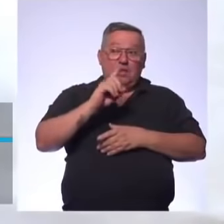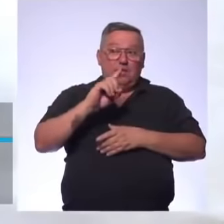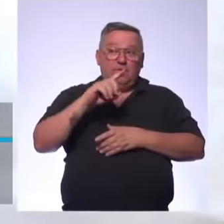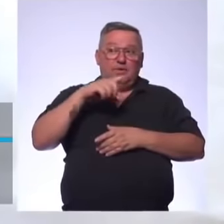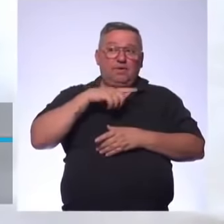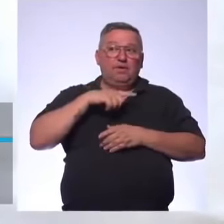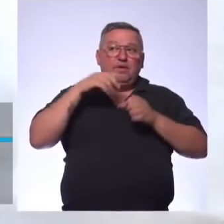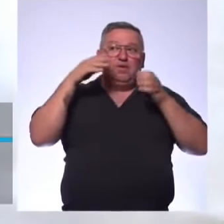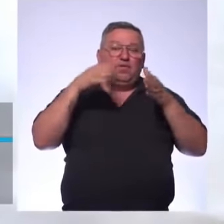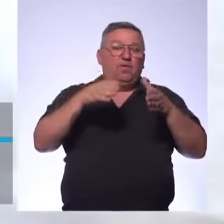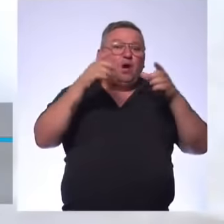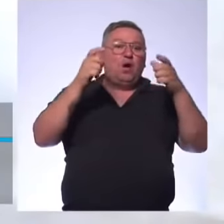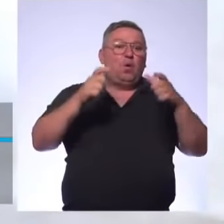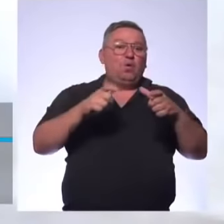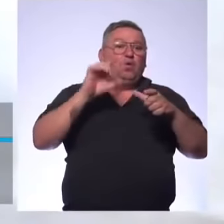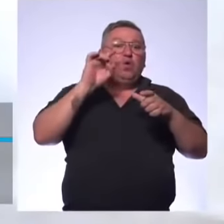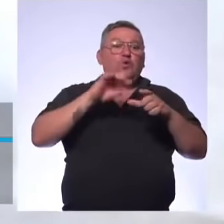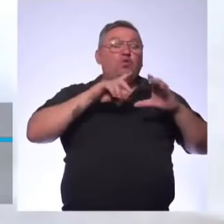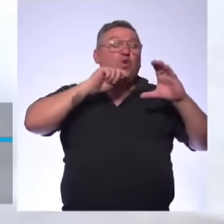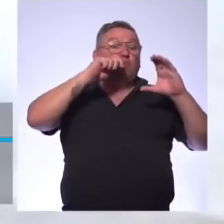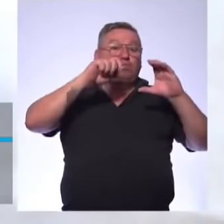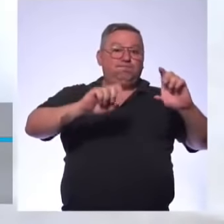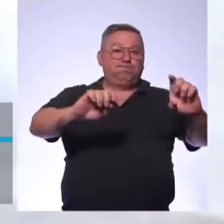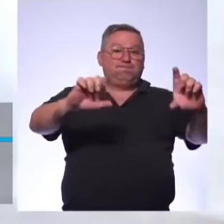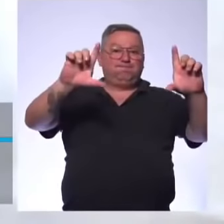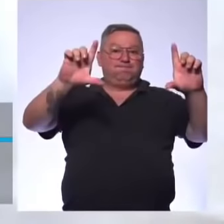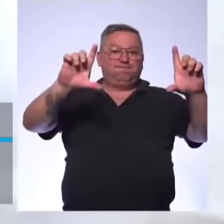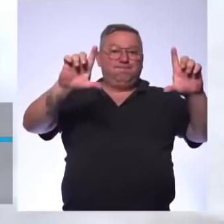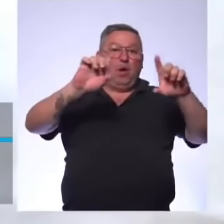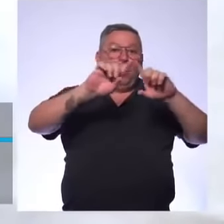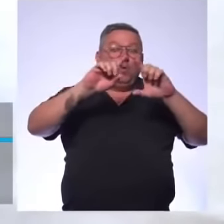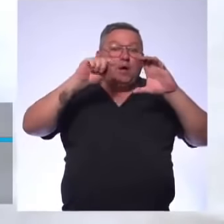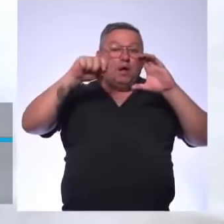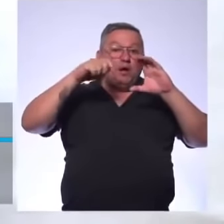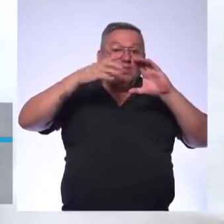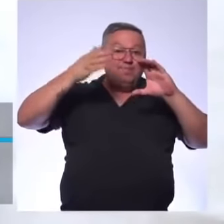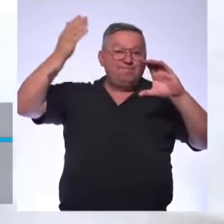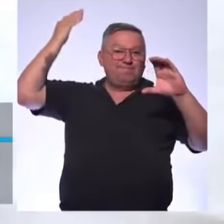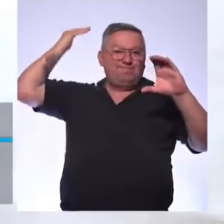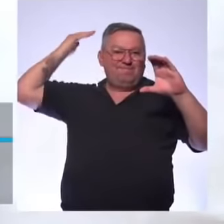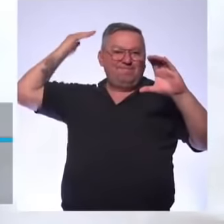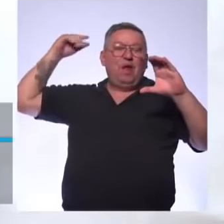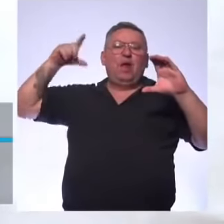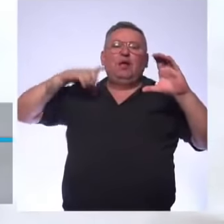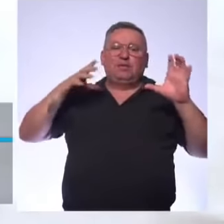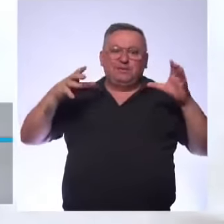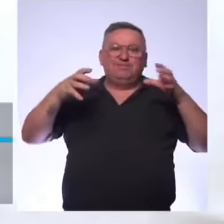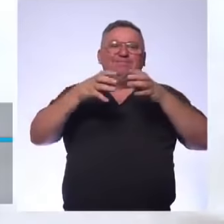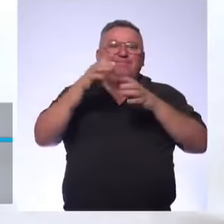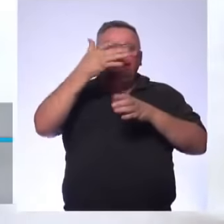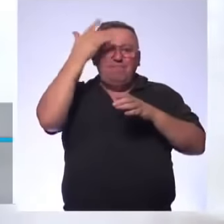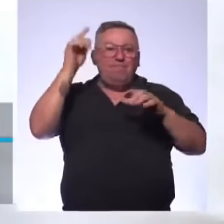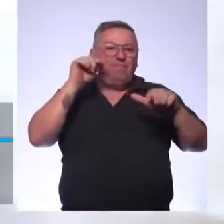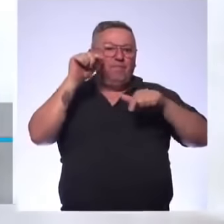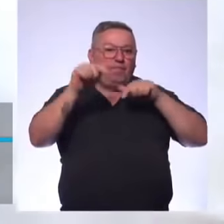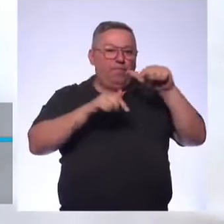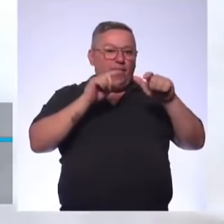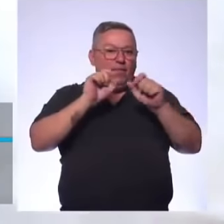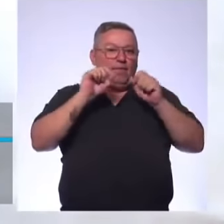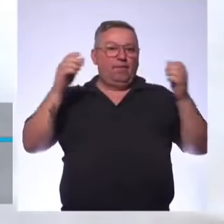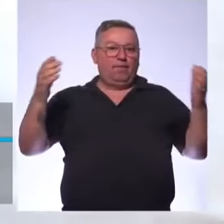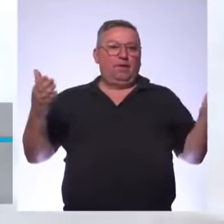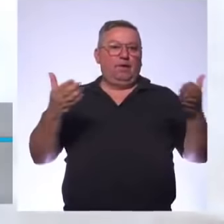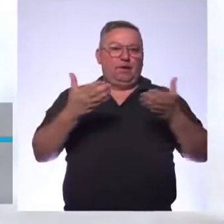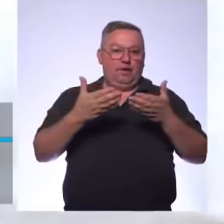a gente tem que focar onde só na tela só que atrás da câmera tem uma equipe inteira trabalhando então quê que eu vou